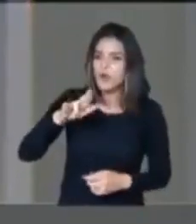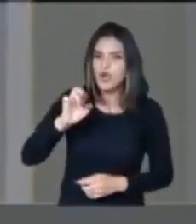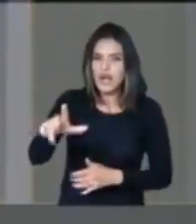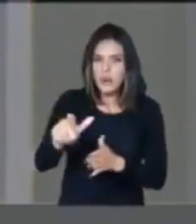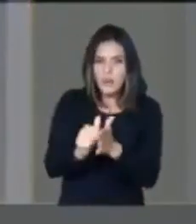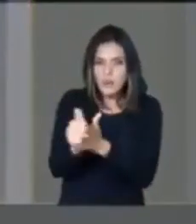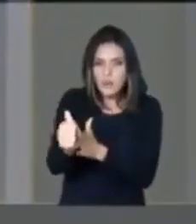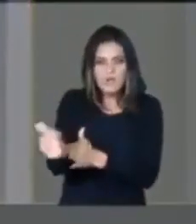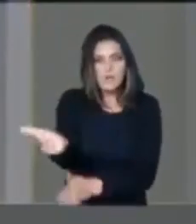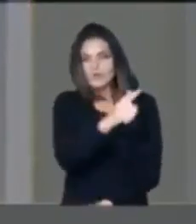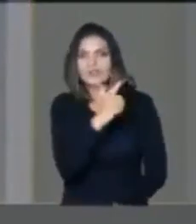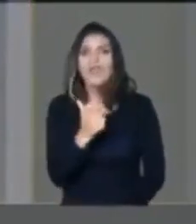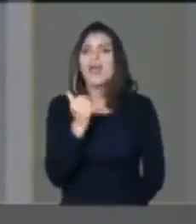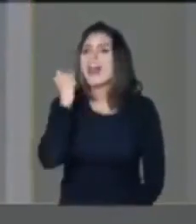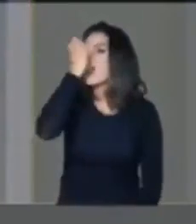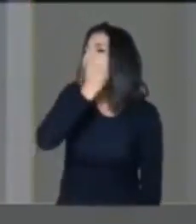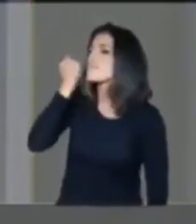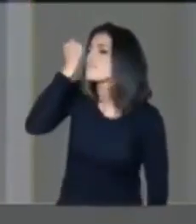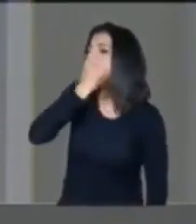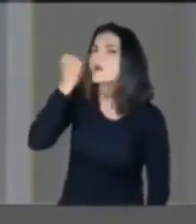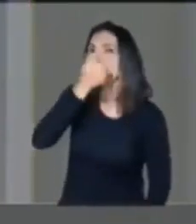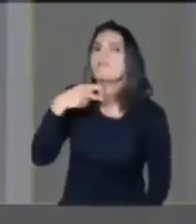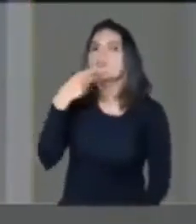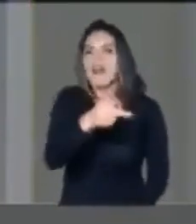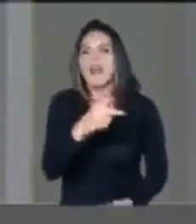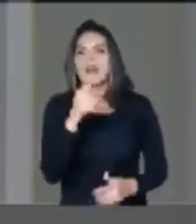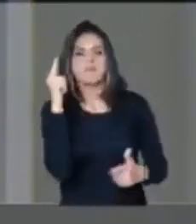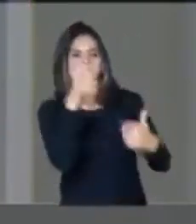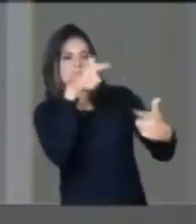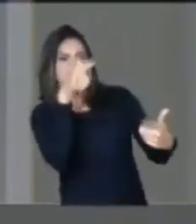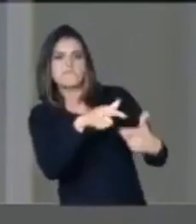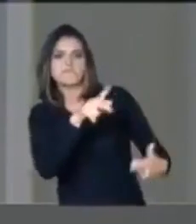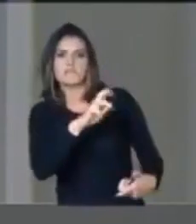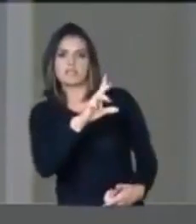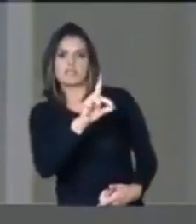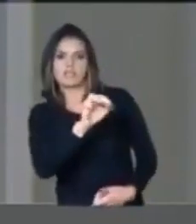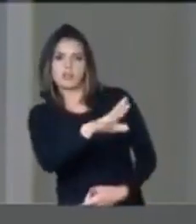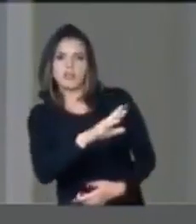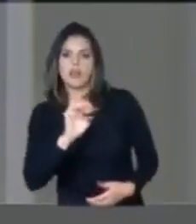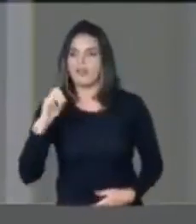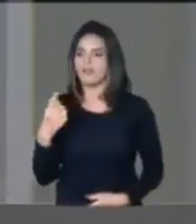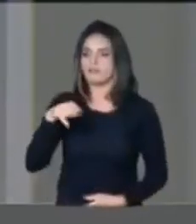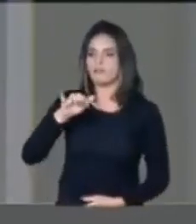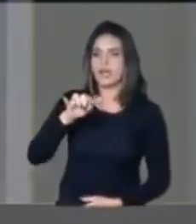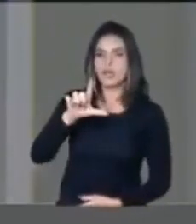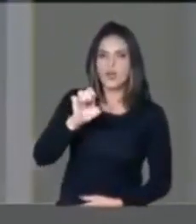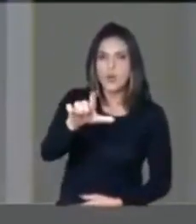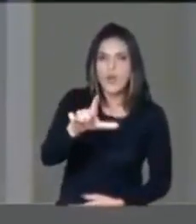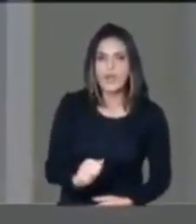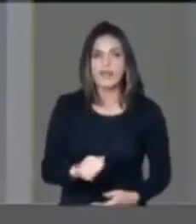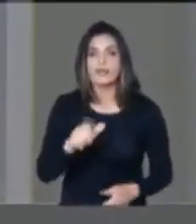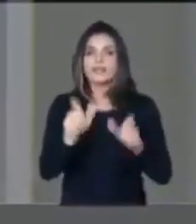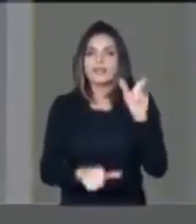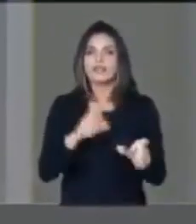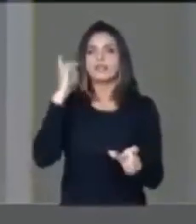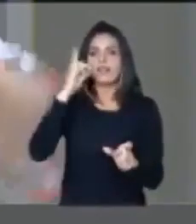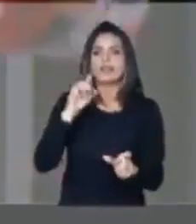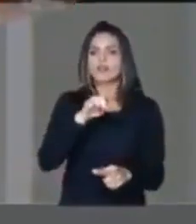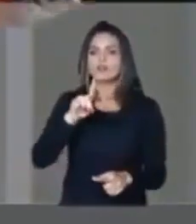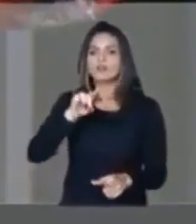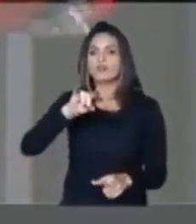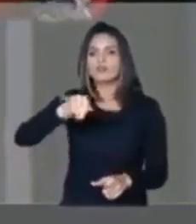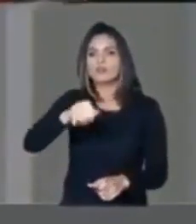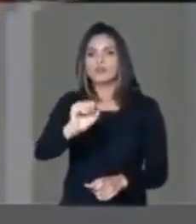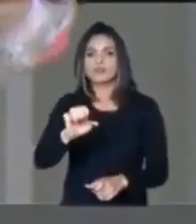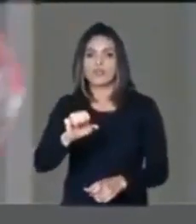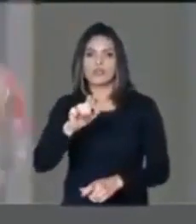deputado. Lave a sua boca para falar do PCdoB, da ex-deputada Manuela, do deputado José Guimarães,